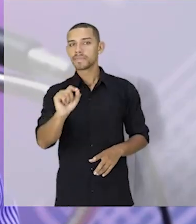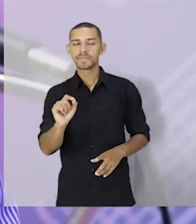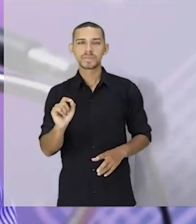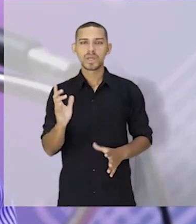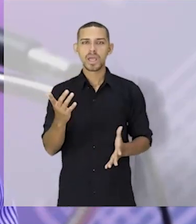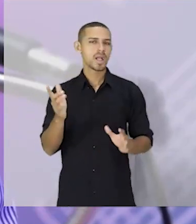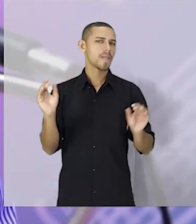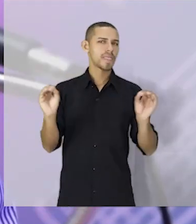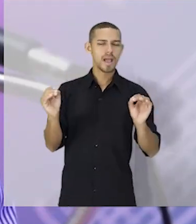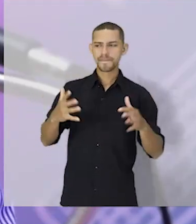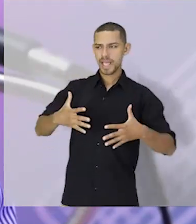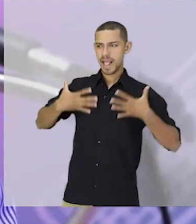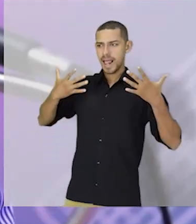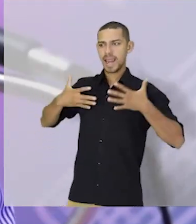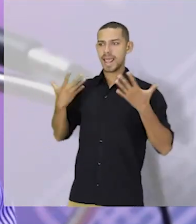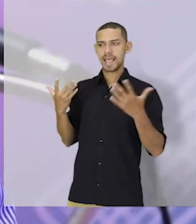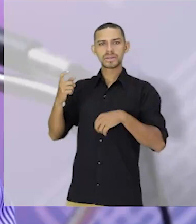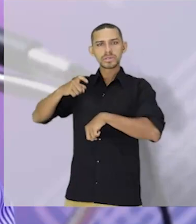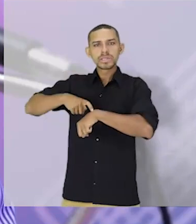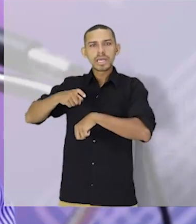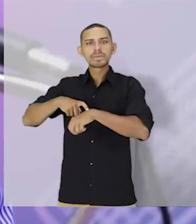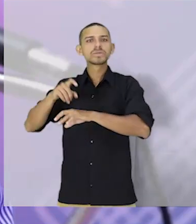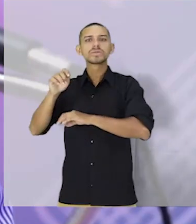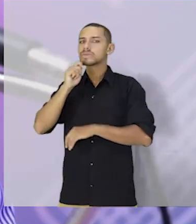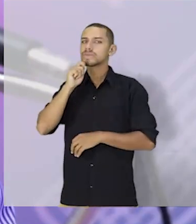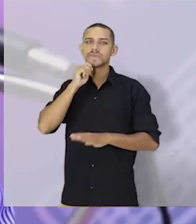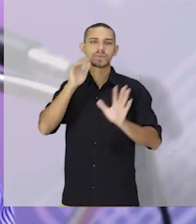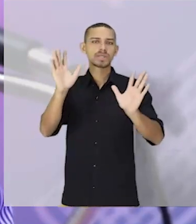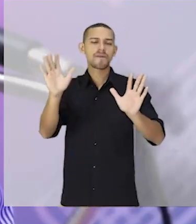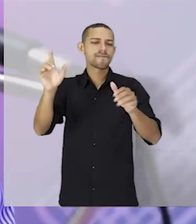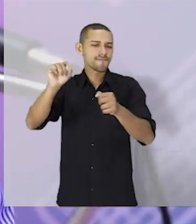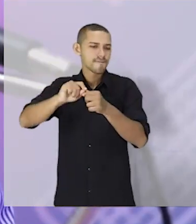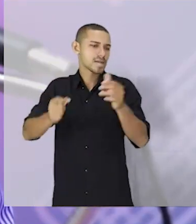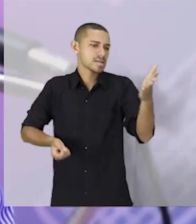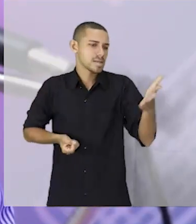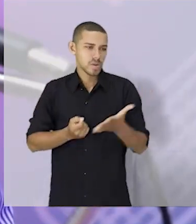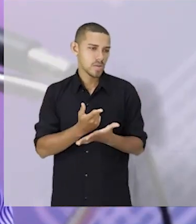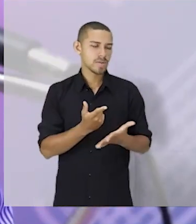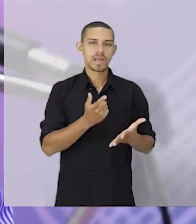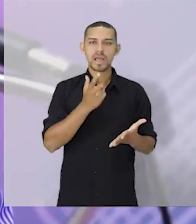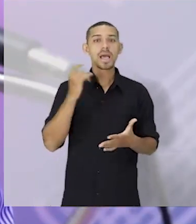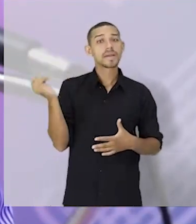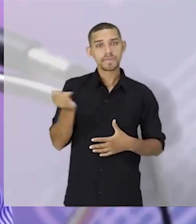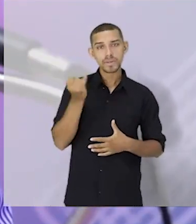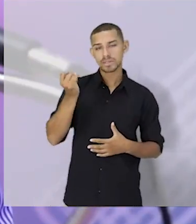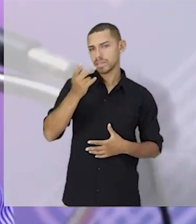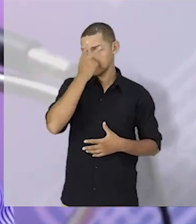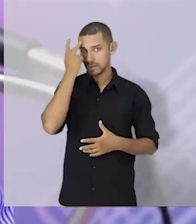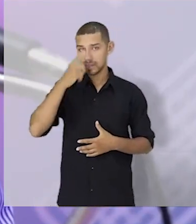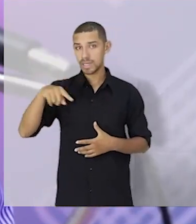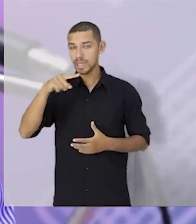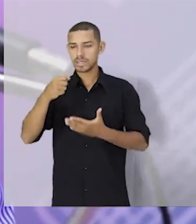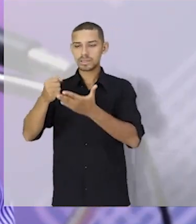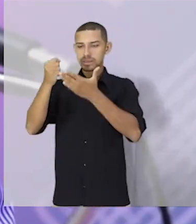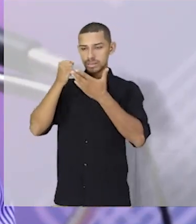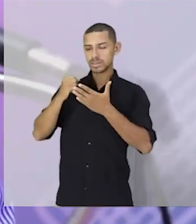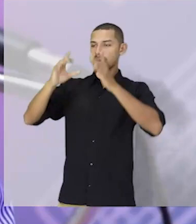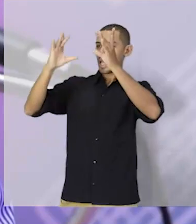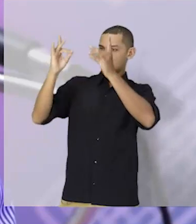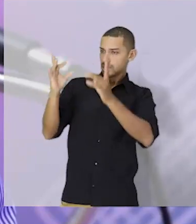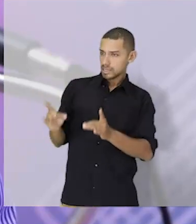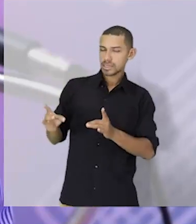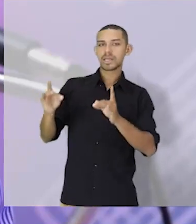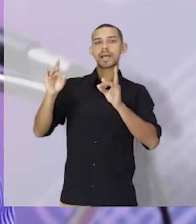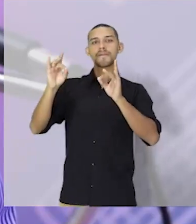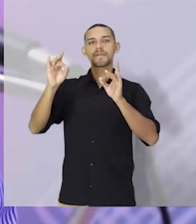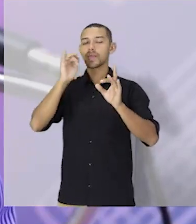fica alegre por muito tempo quando você faz essa compra. Então, é muito importante você buscar ajuda, uma ajuda especializada,